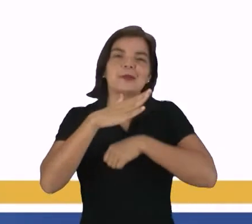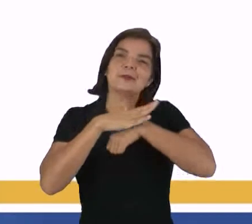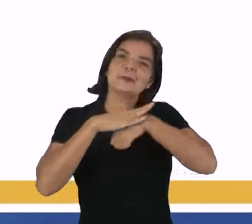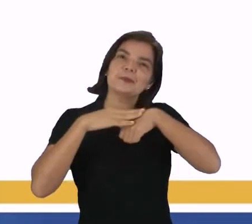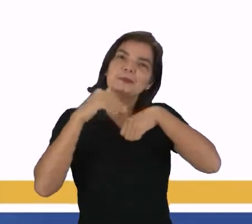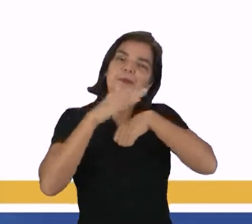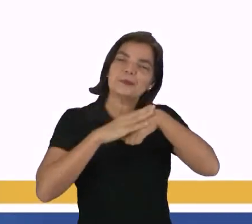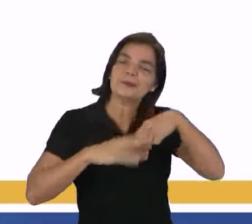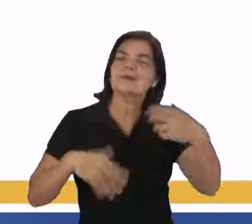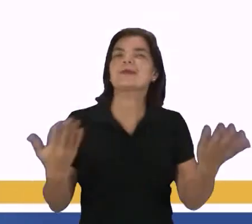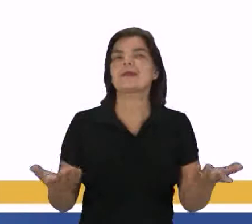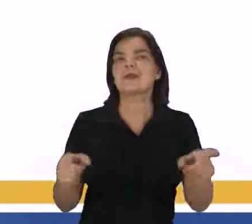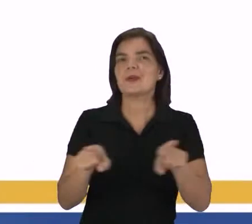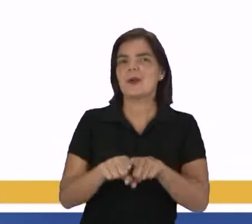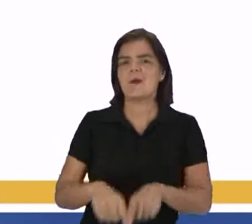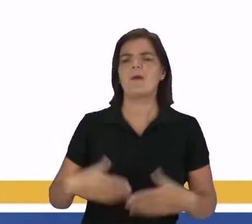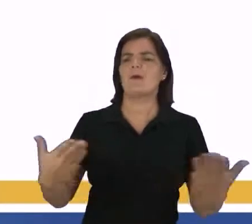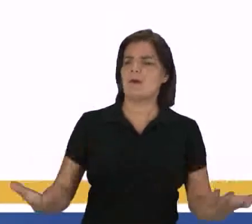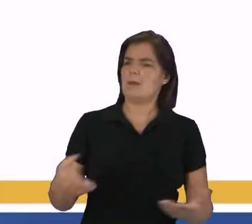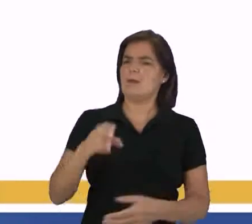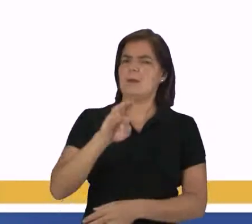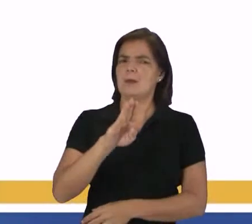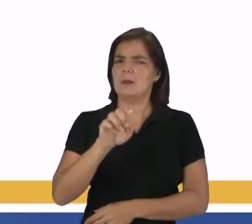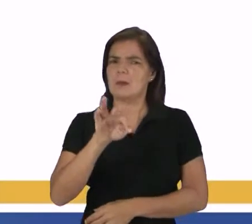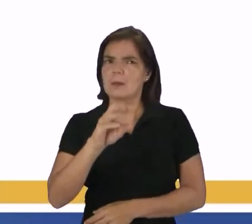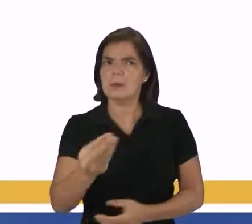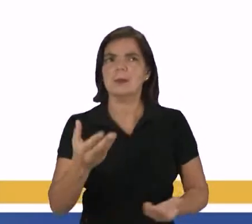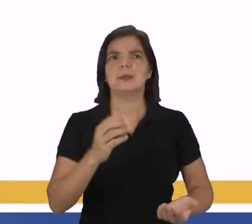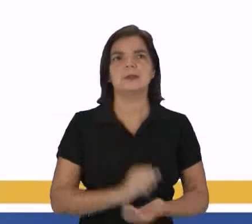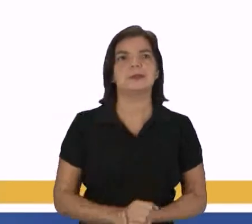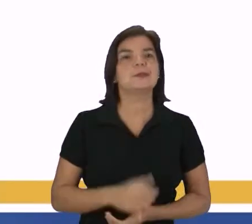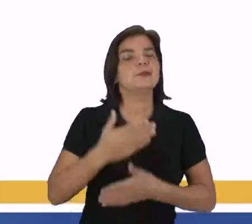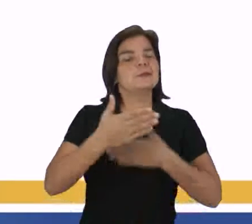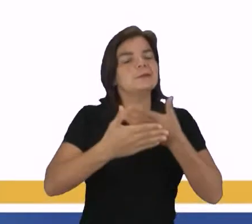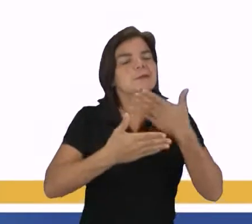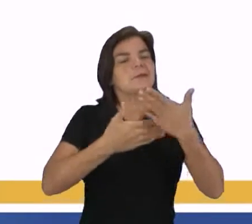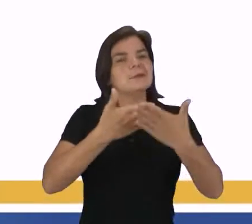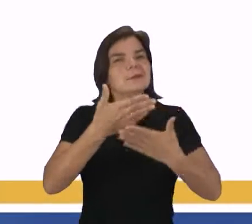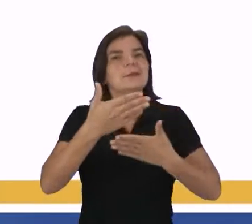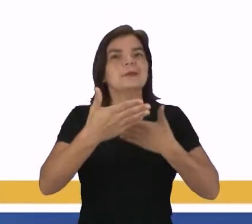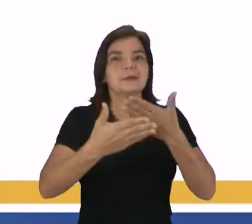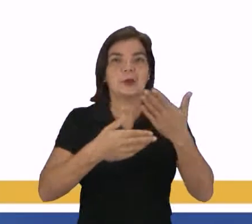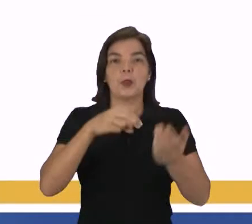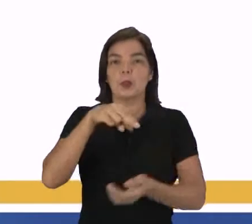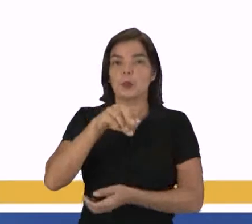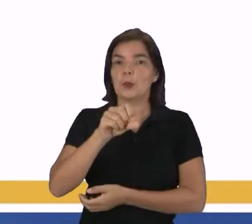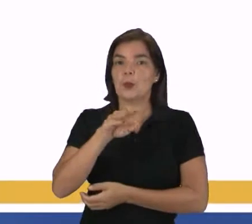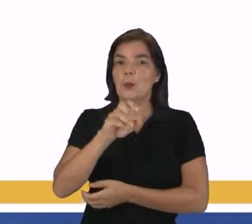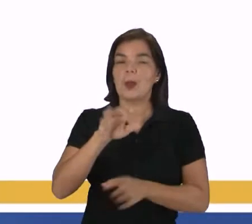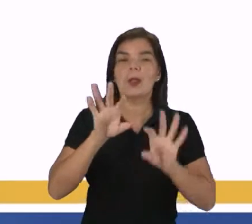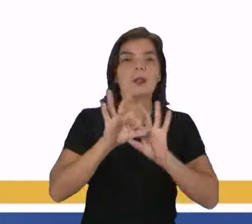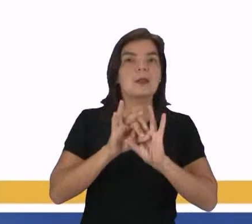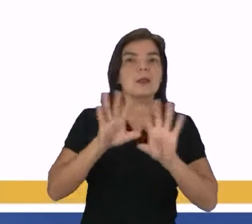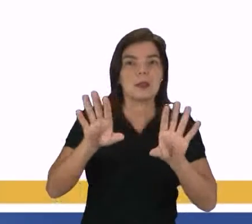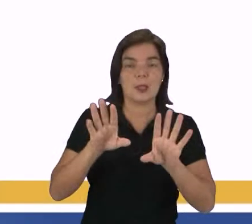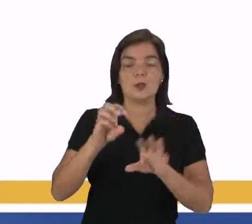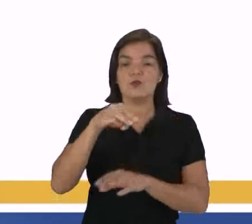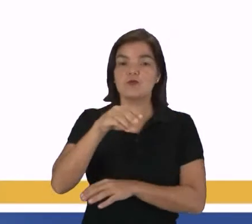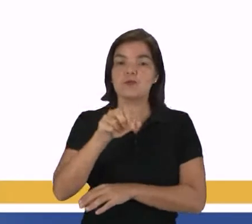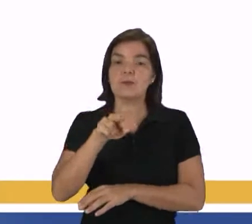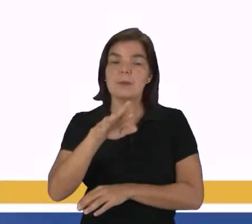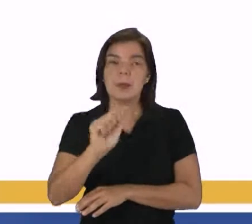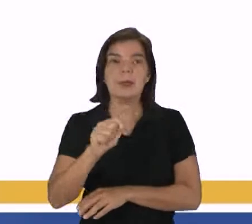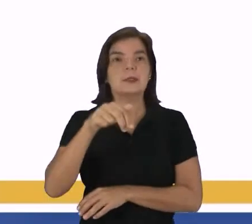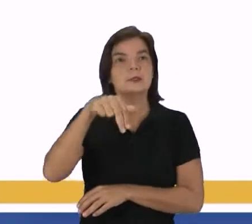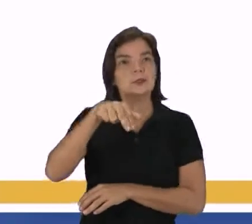dengosa protestava. Ora, Beto! Com o passar do tempo, o Norberto deixou de chamar a Maria Teresa